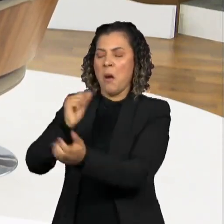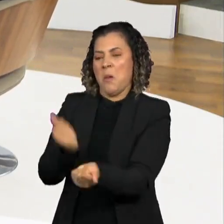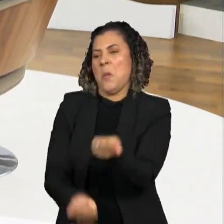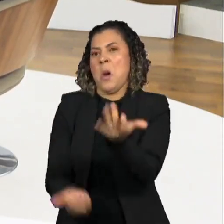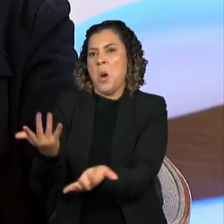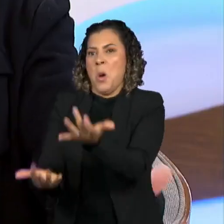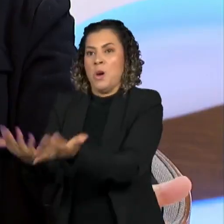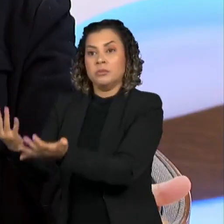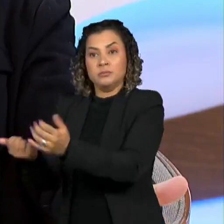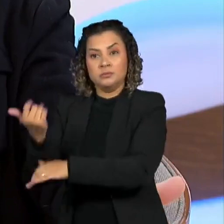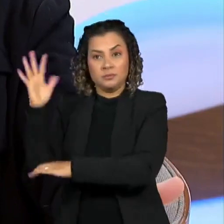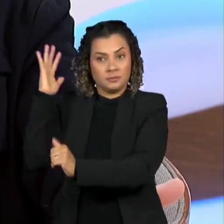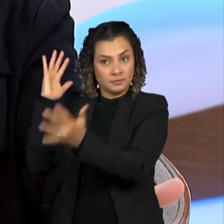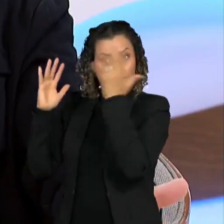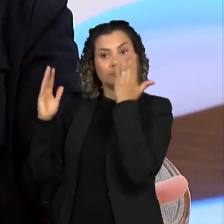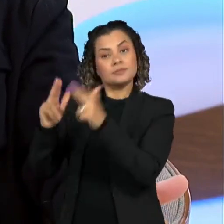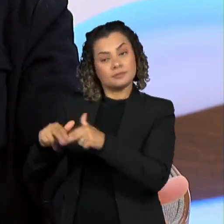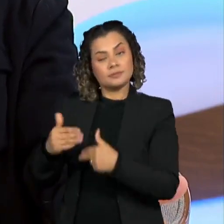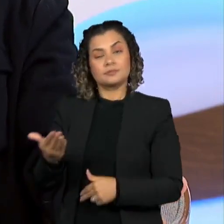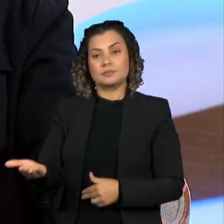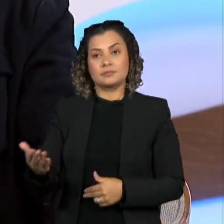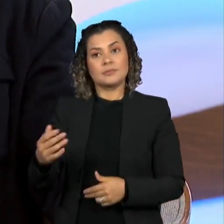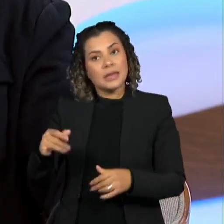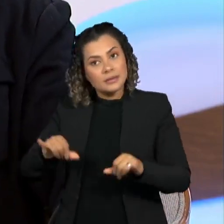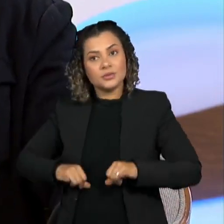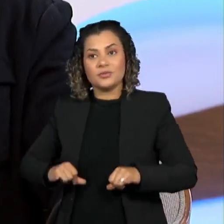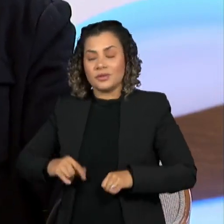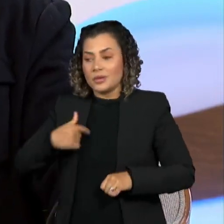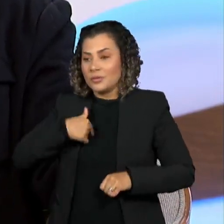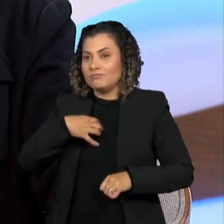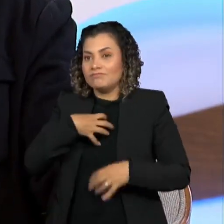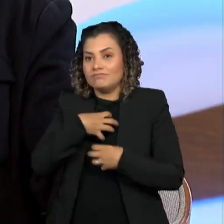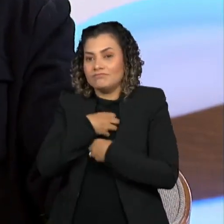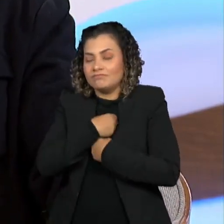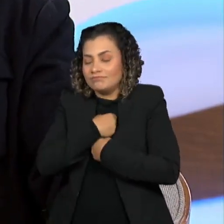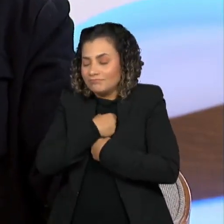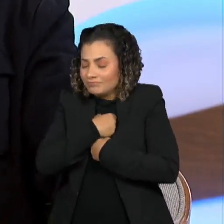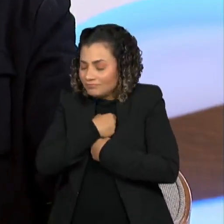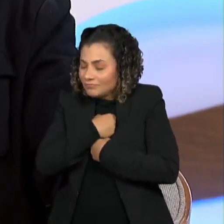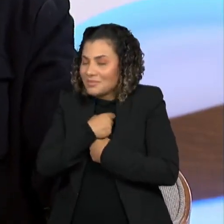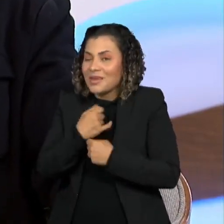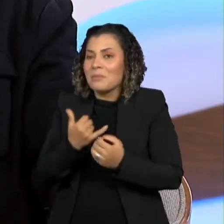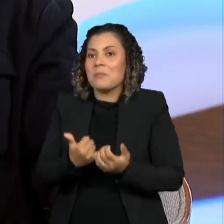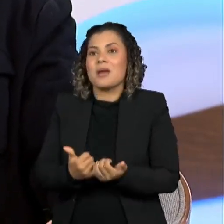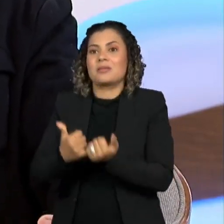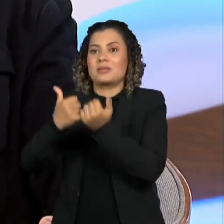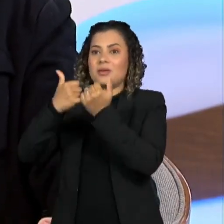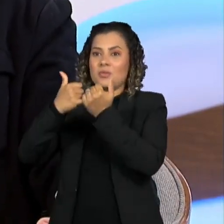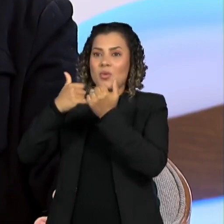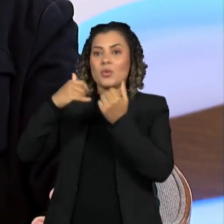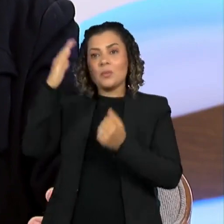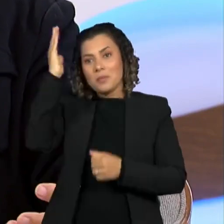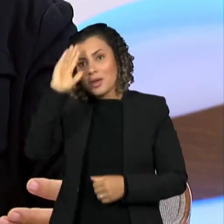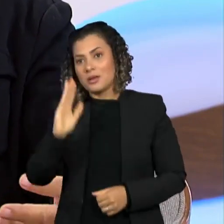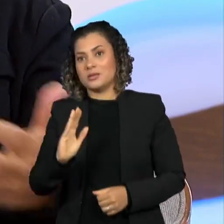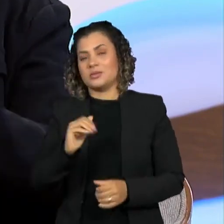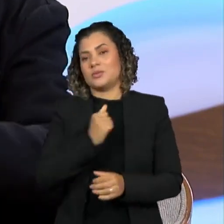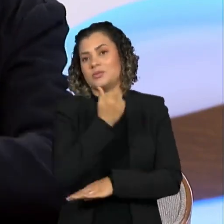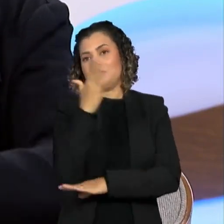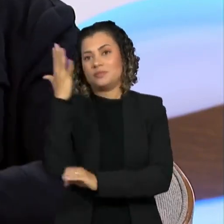a floresta e isso para mim é muito doloroso porque você vê o patrimônio do Brasil